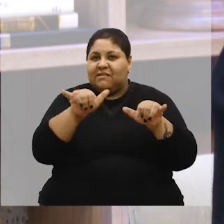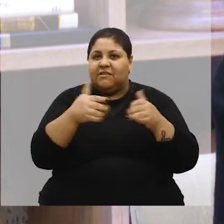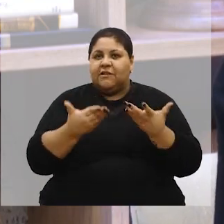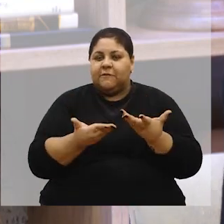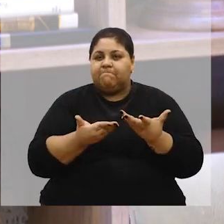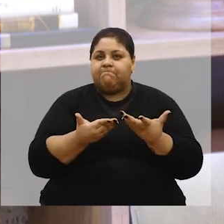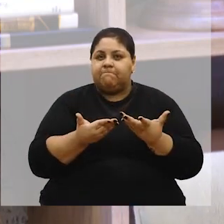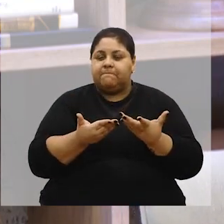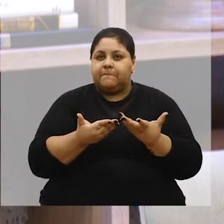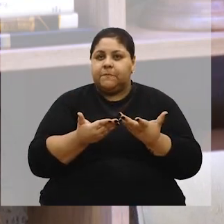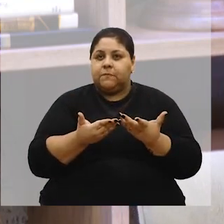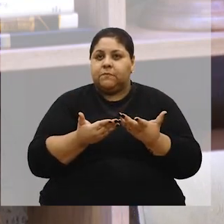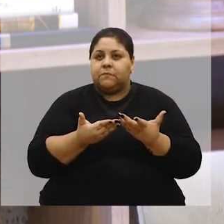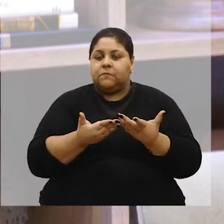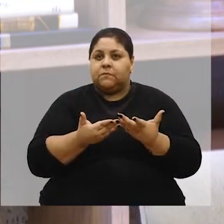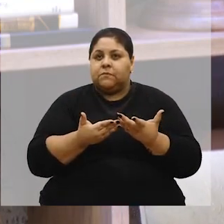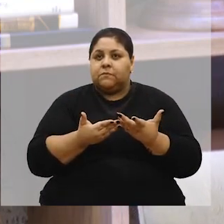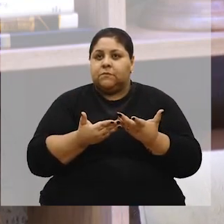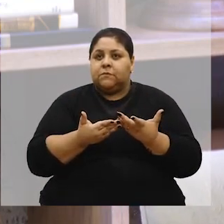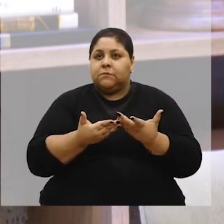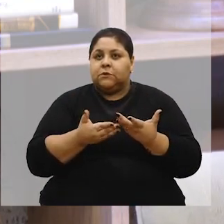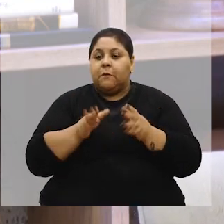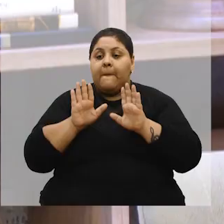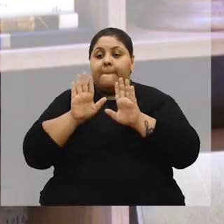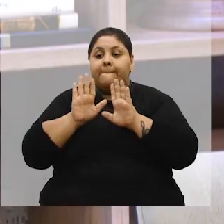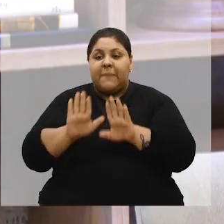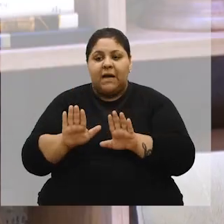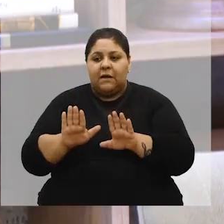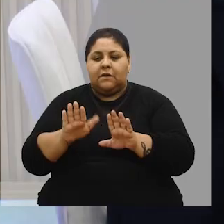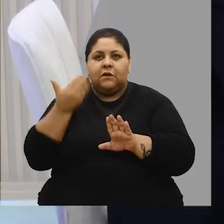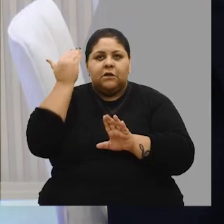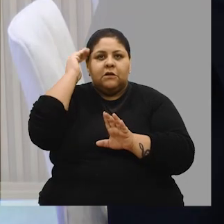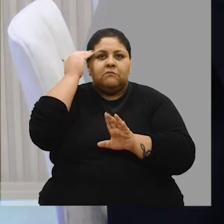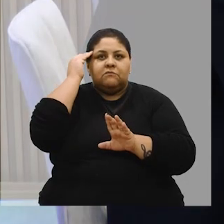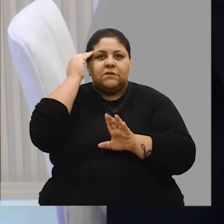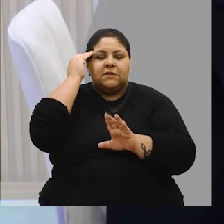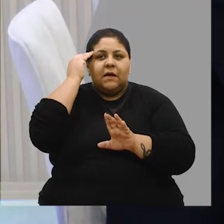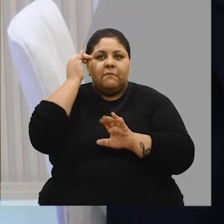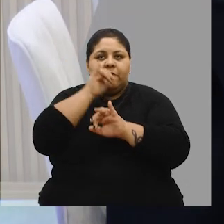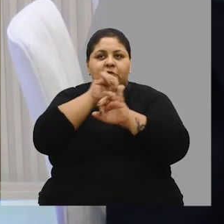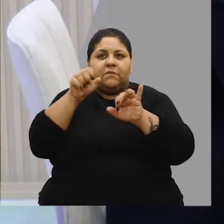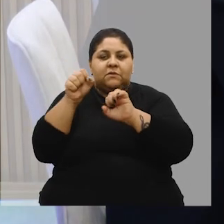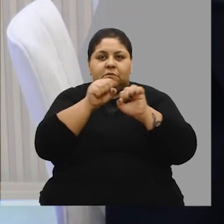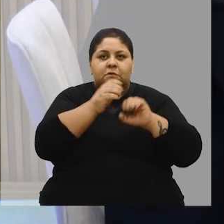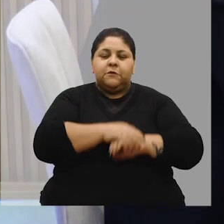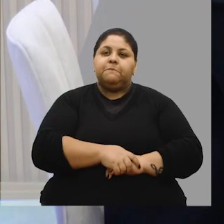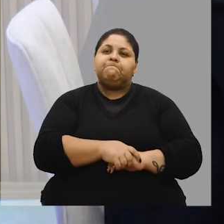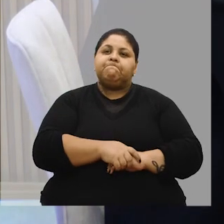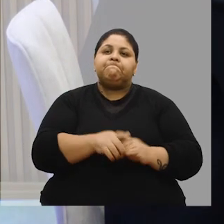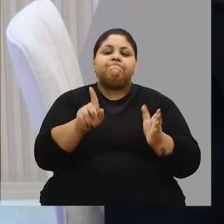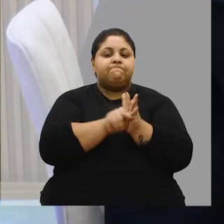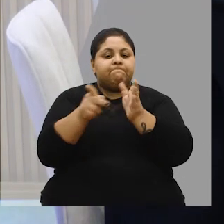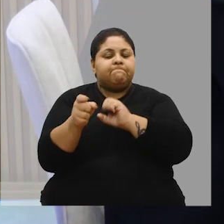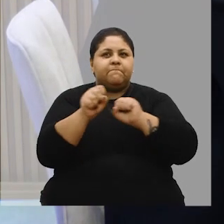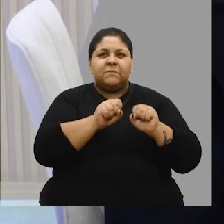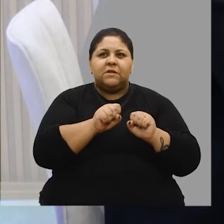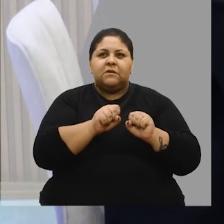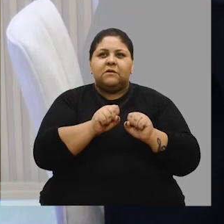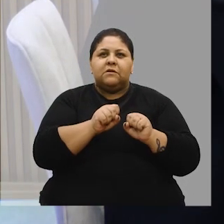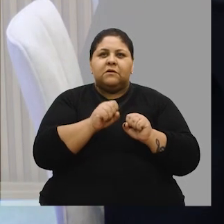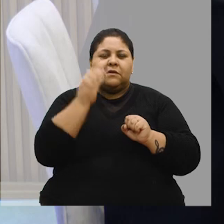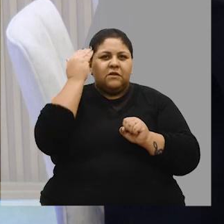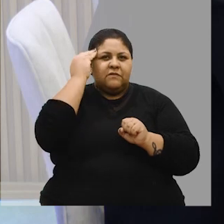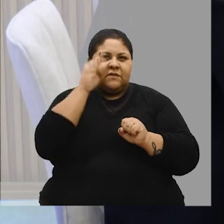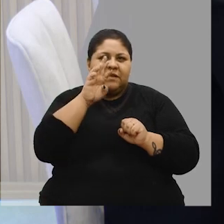assim, acaba parando em muitos entraves, assim, né? O próprio poder, né? E aí, não sei, Braga, se de repente é